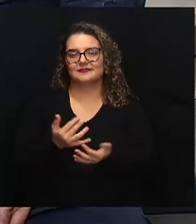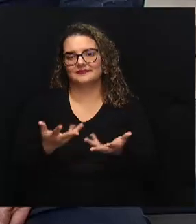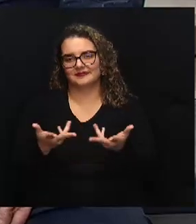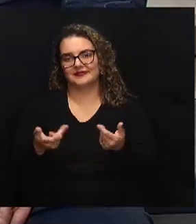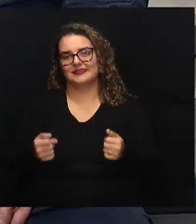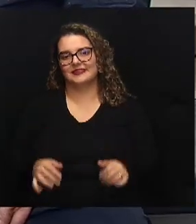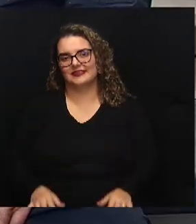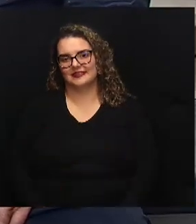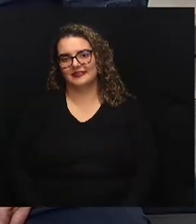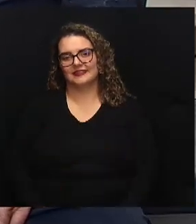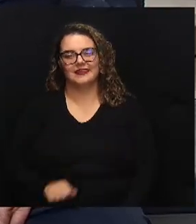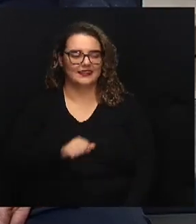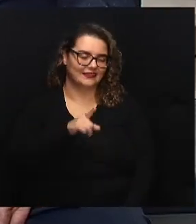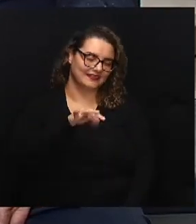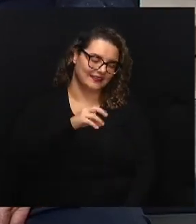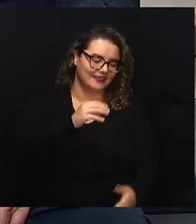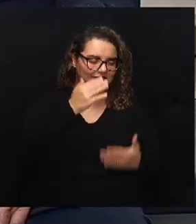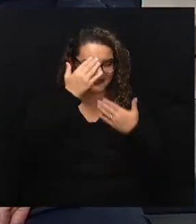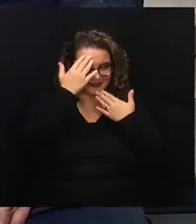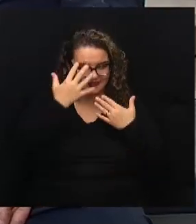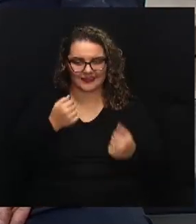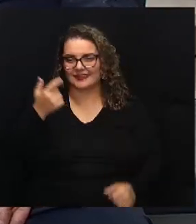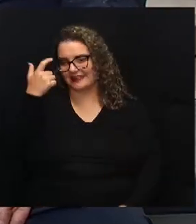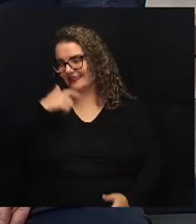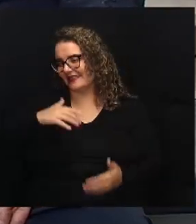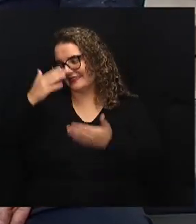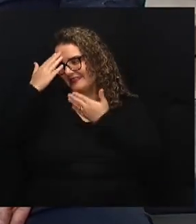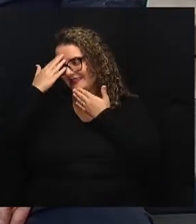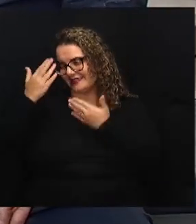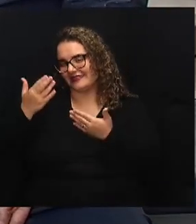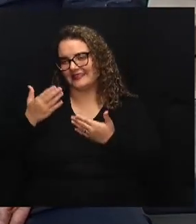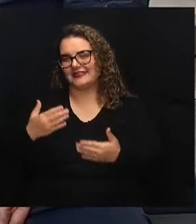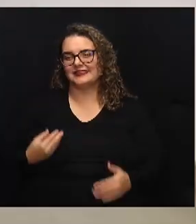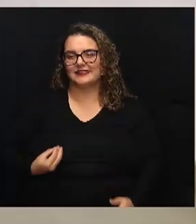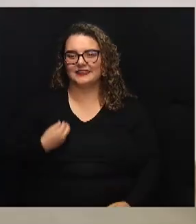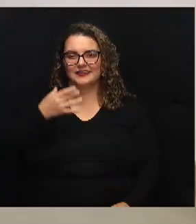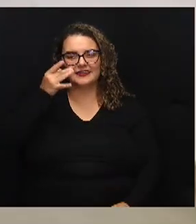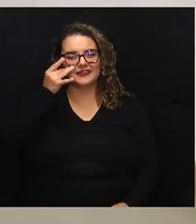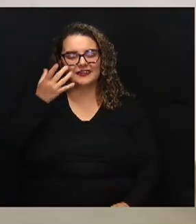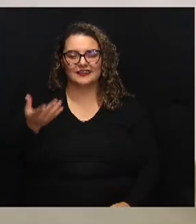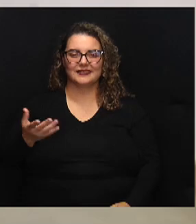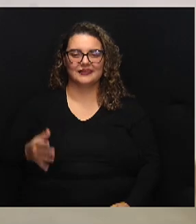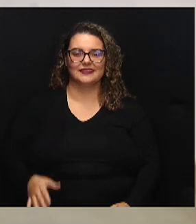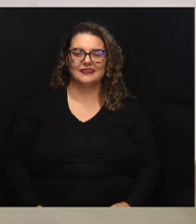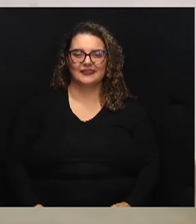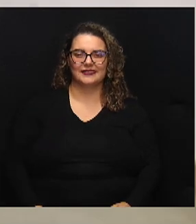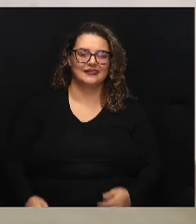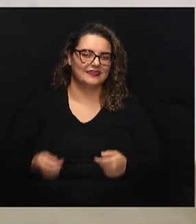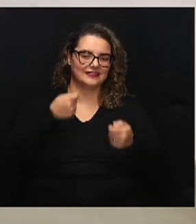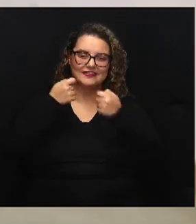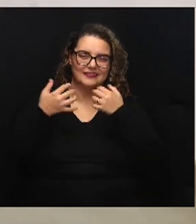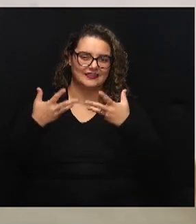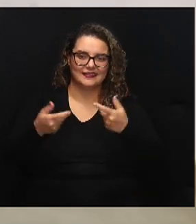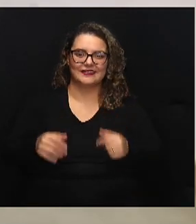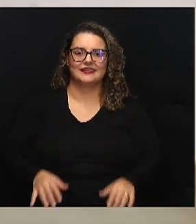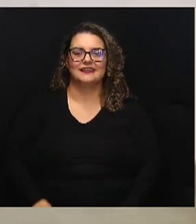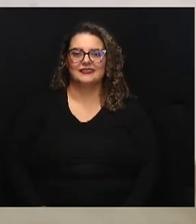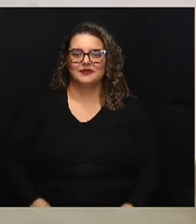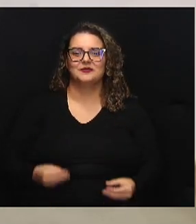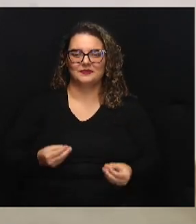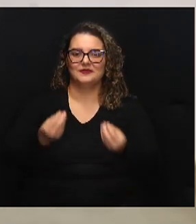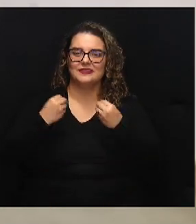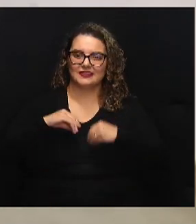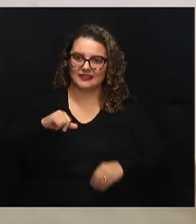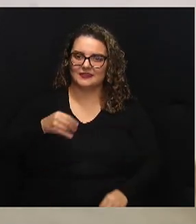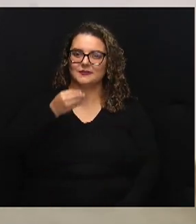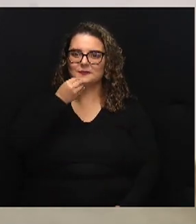incríveis. Adélio, muito obrigada por nos receber aqui. Eu que agradeço a tua presença, essa entrevista maravilhosa, você me dá essa